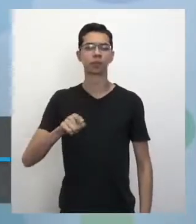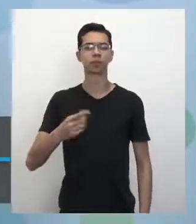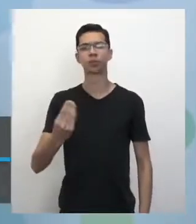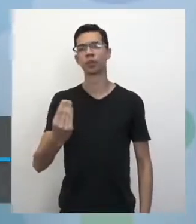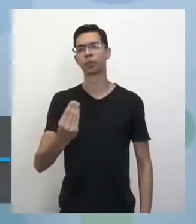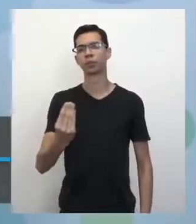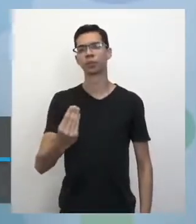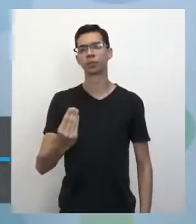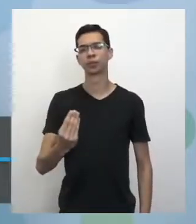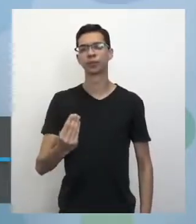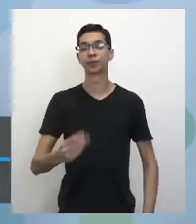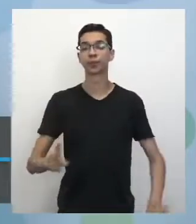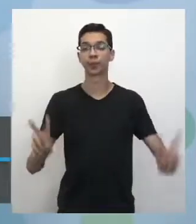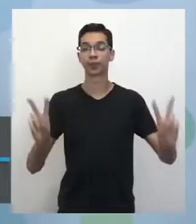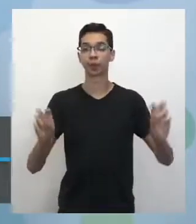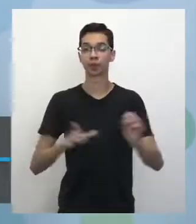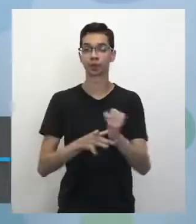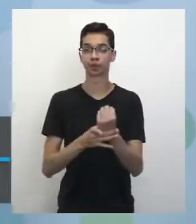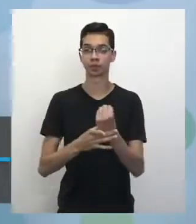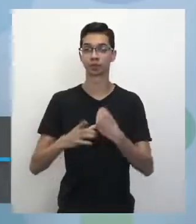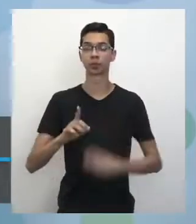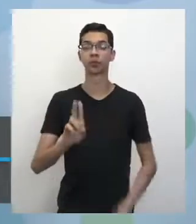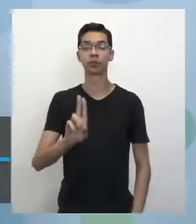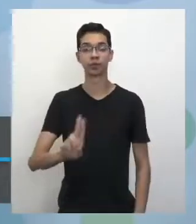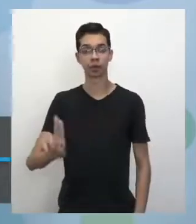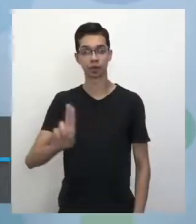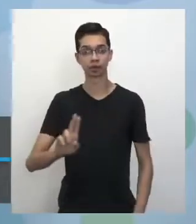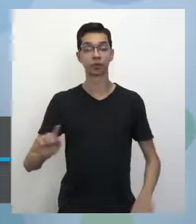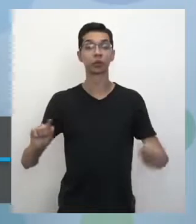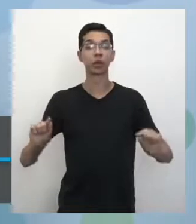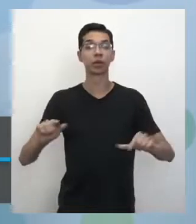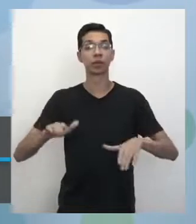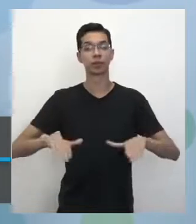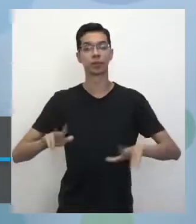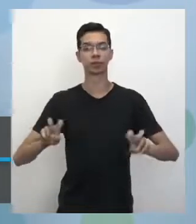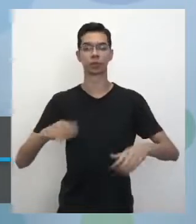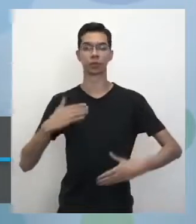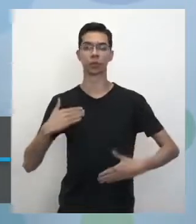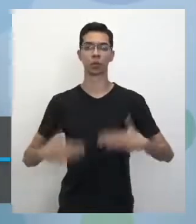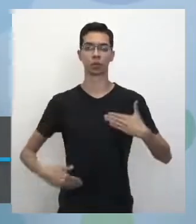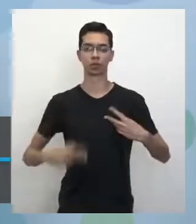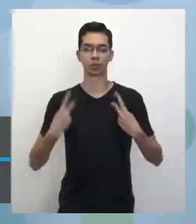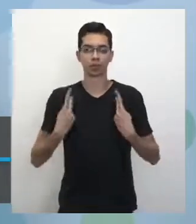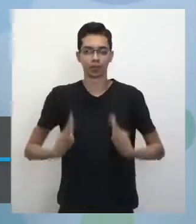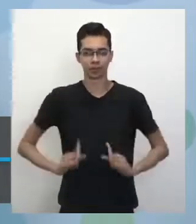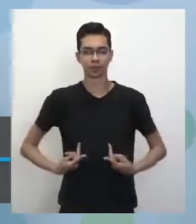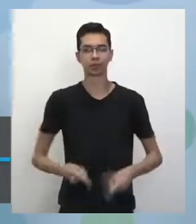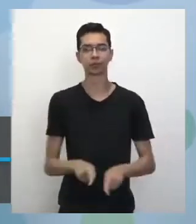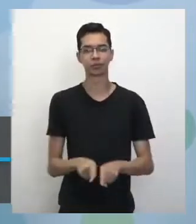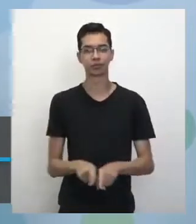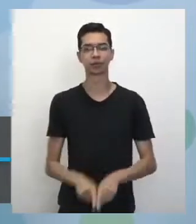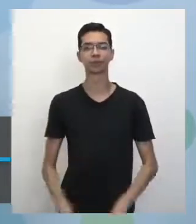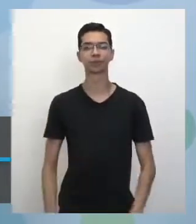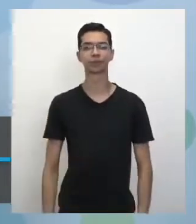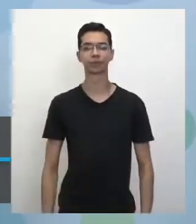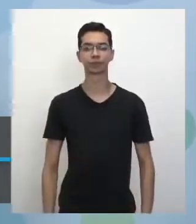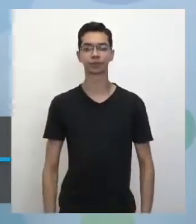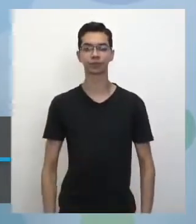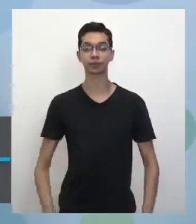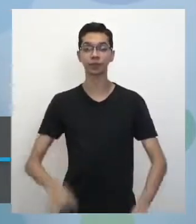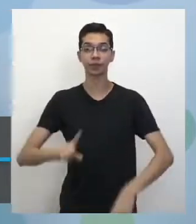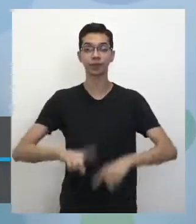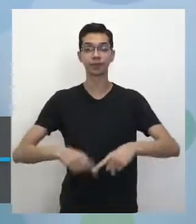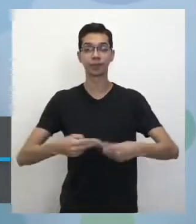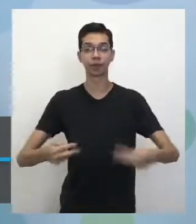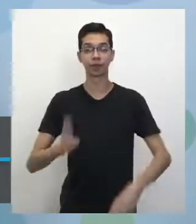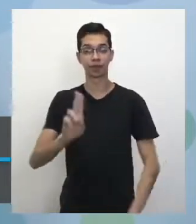ter a relação da segurança, né? O que você vai utilizar aí para determinada parte do corpo humano. O proprietário da segurança na utilização dos materiais que não